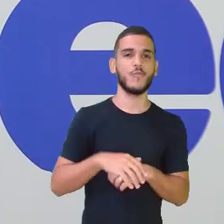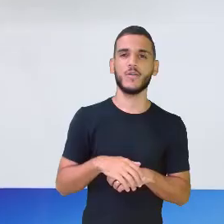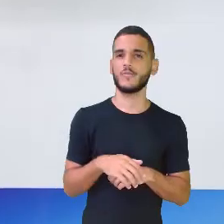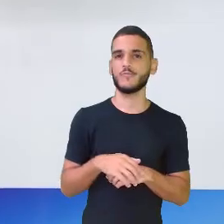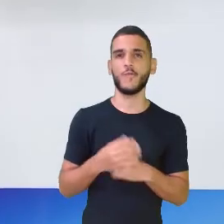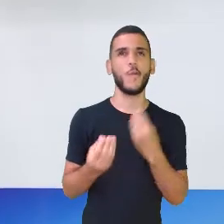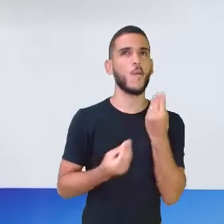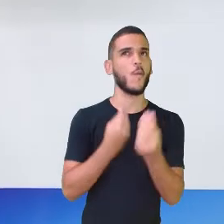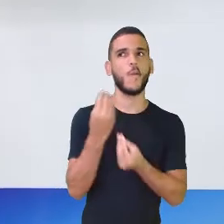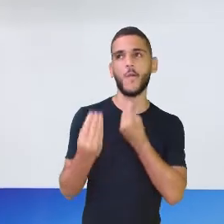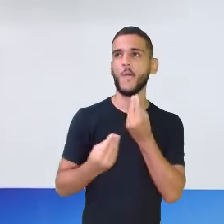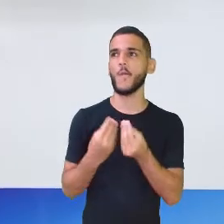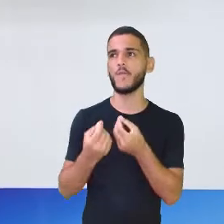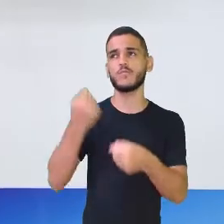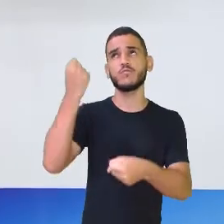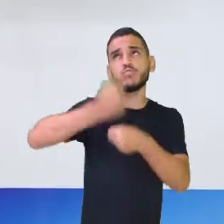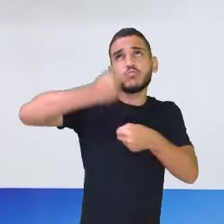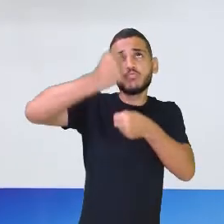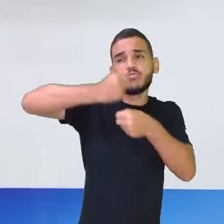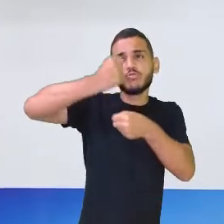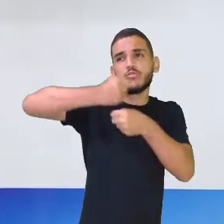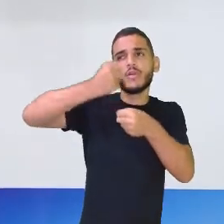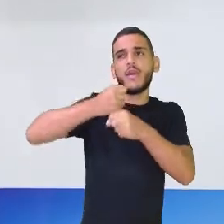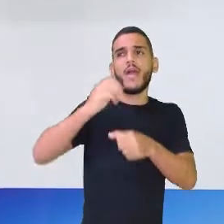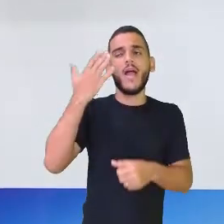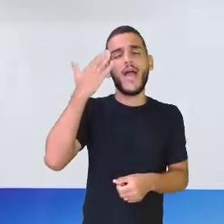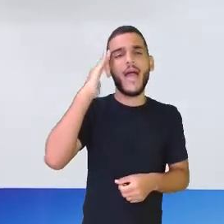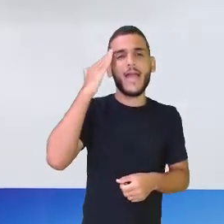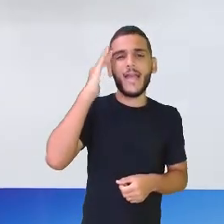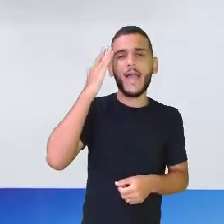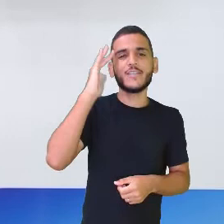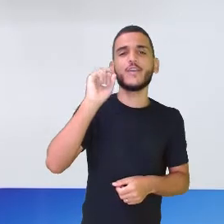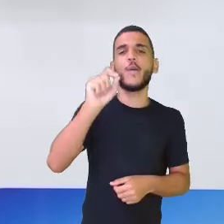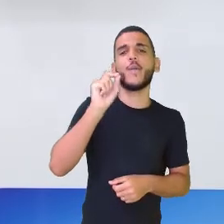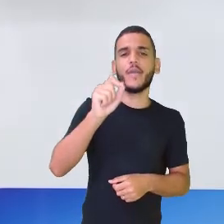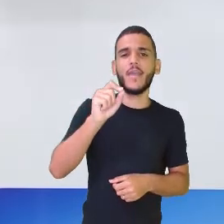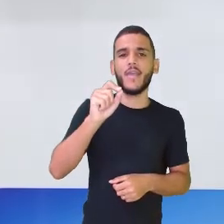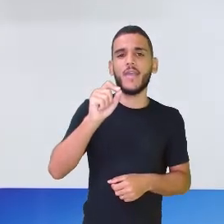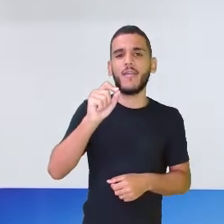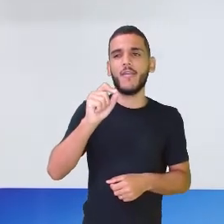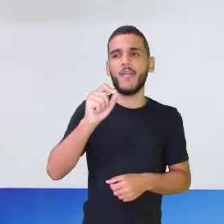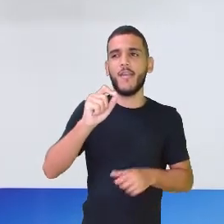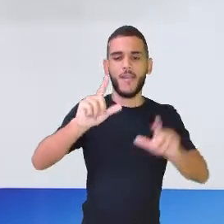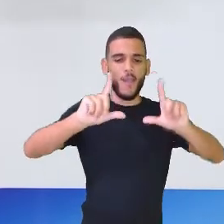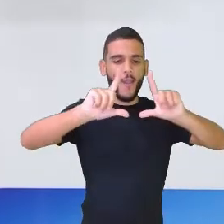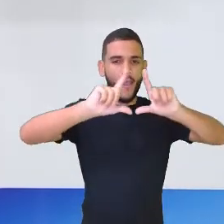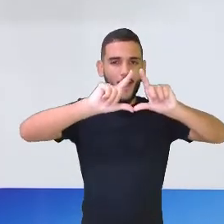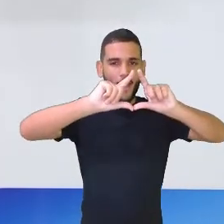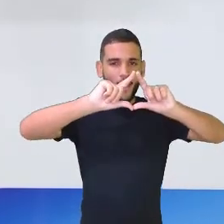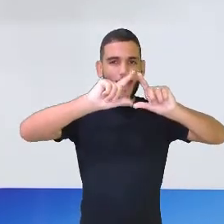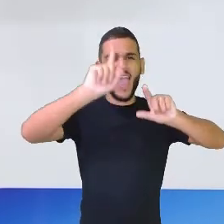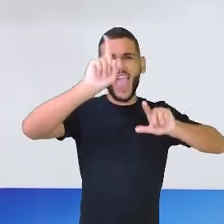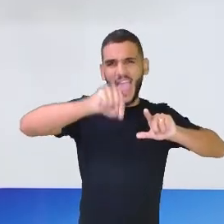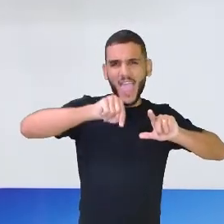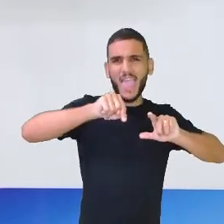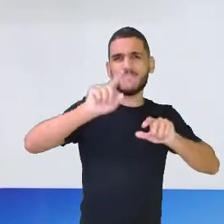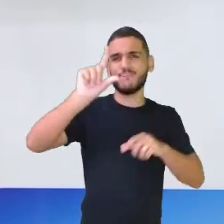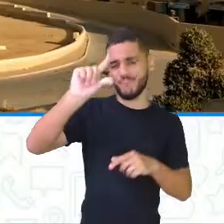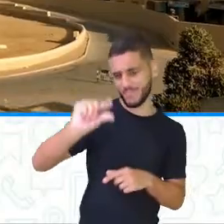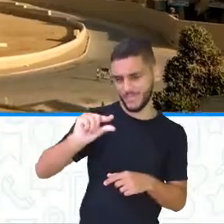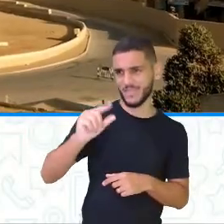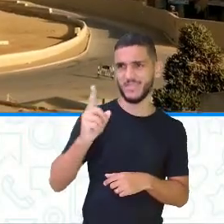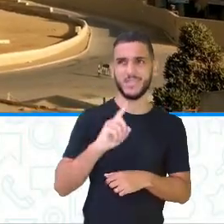do tamanho dessa estrutura, acham que pirâmide é uma coisa pequena. Mas, gente, quando você olha para essa tela, qual